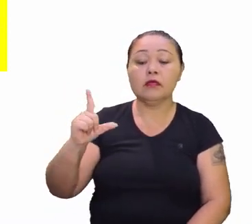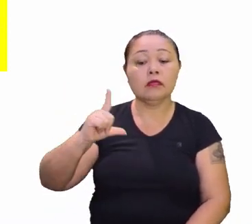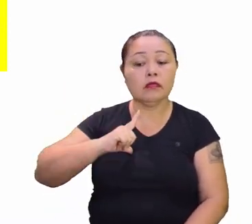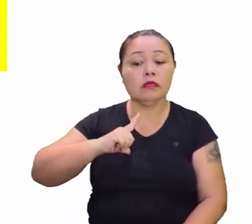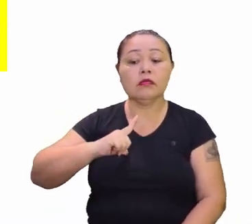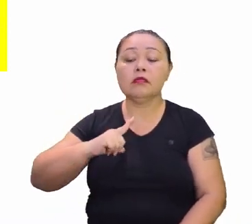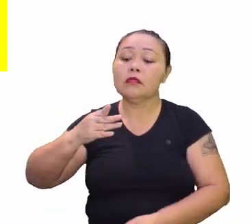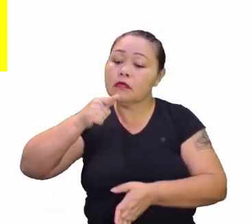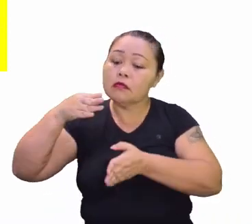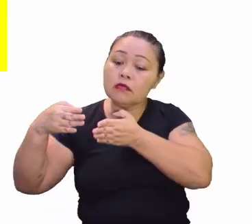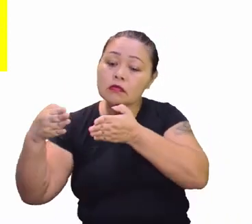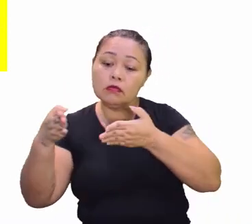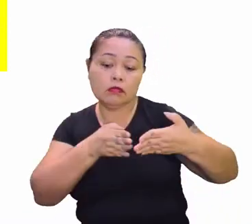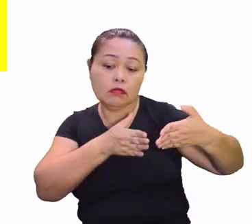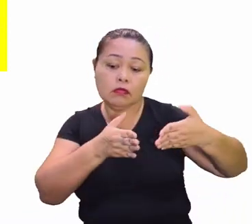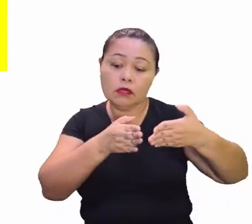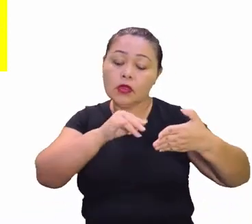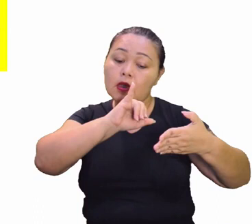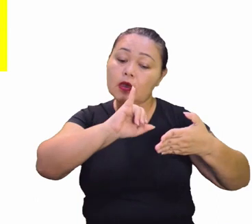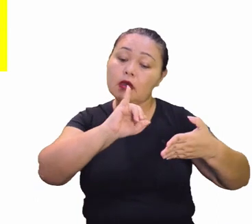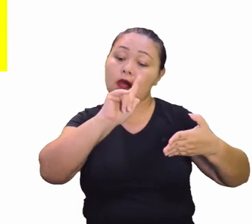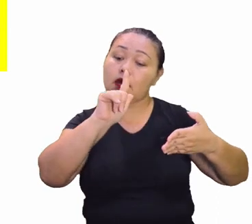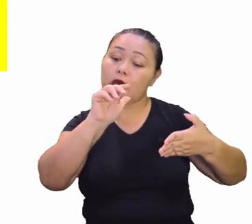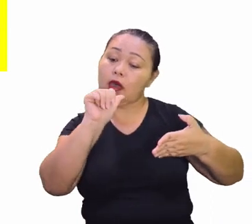como tributários principais, né, Rogério?